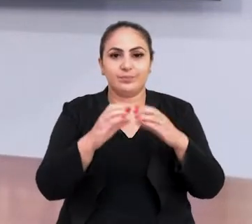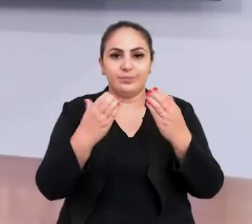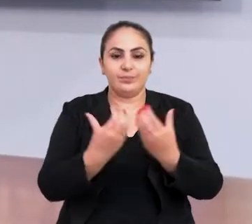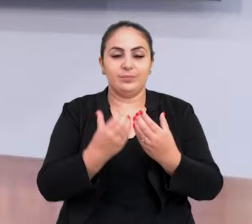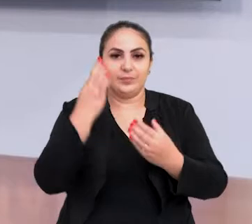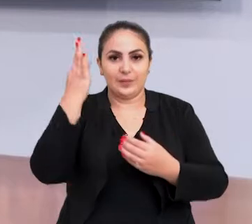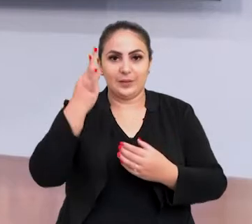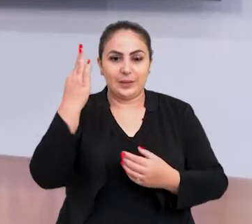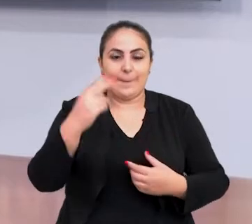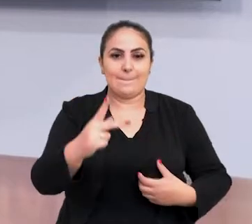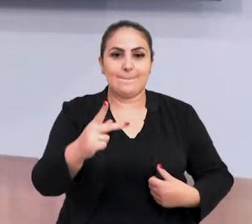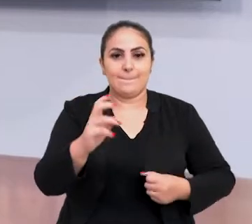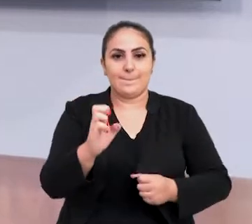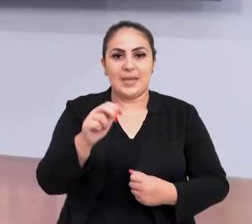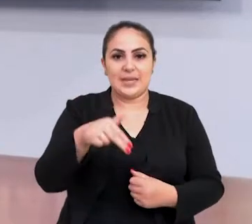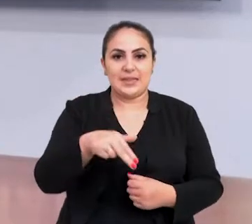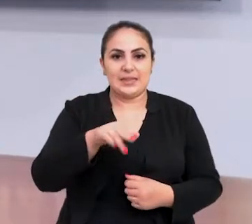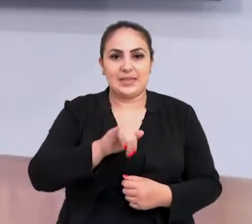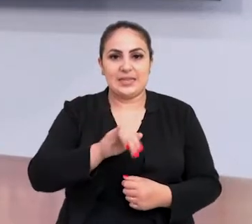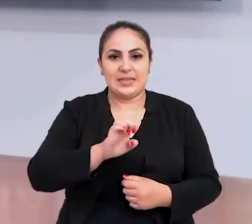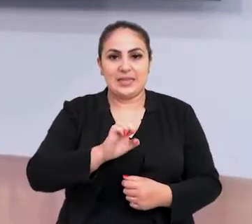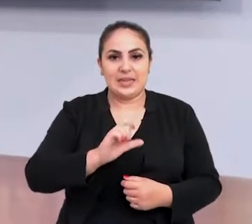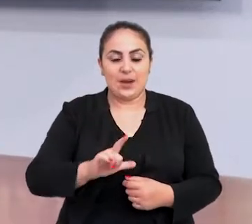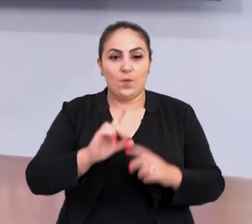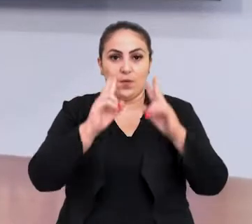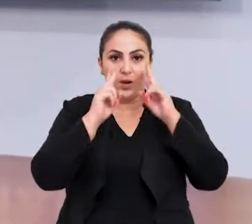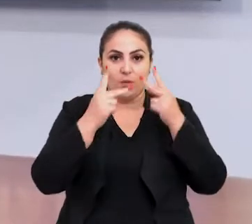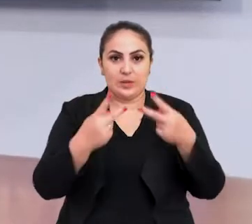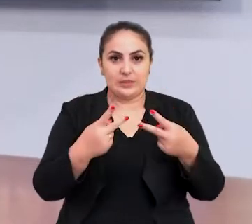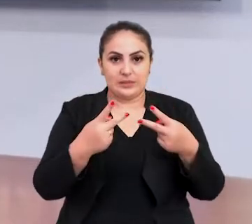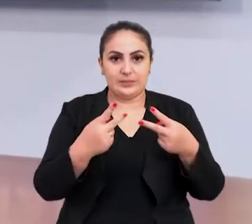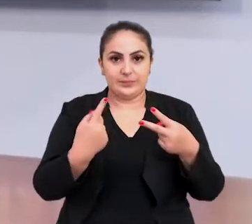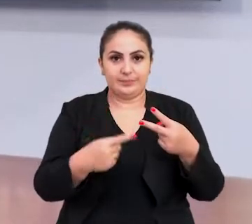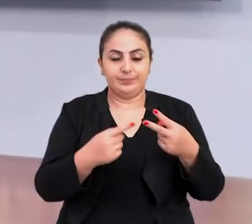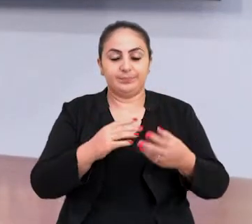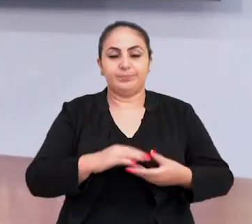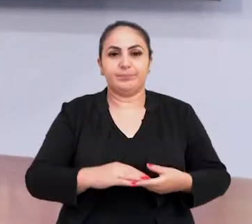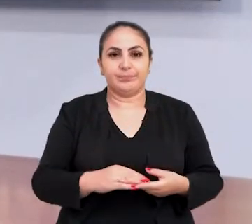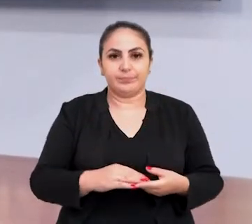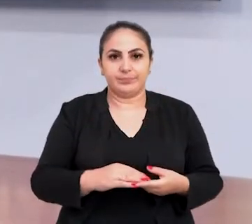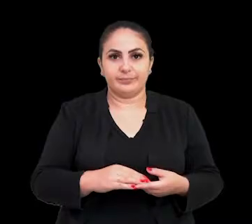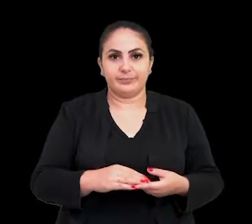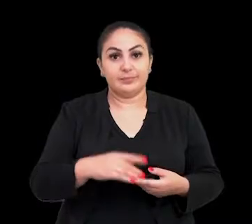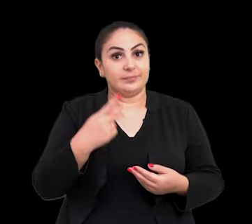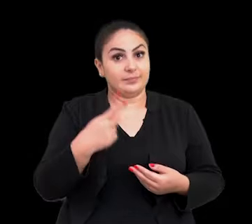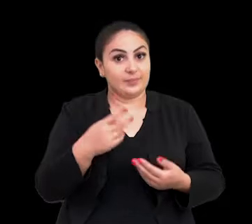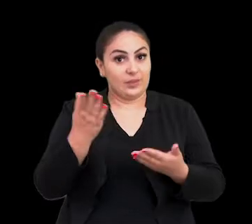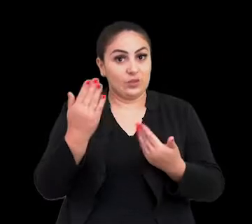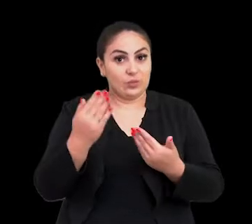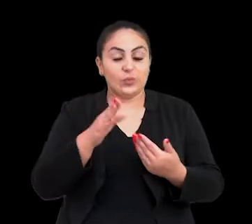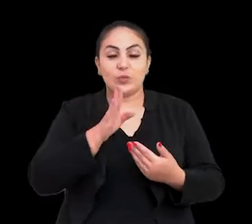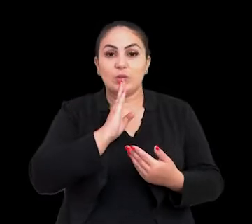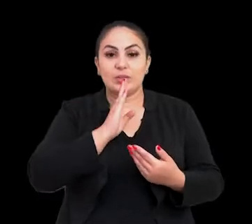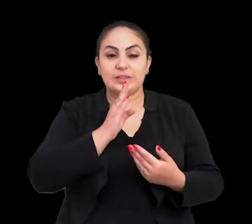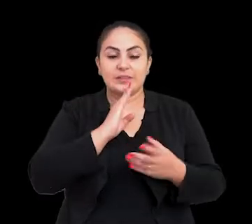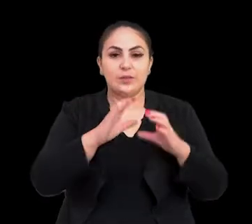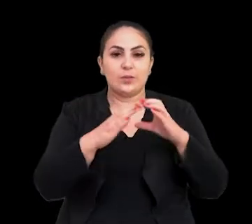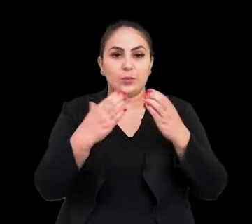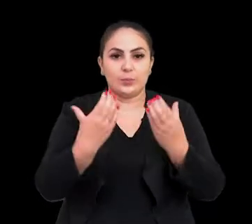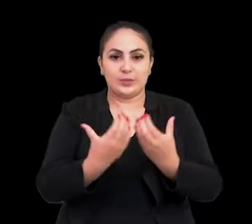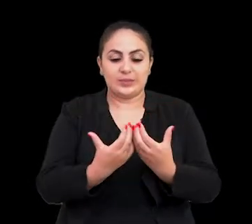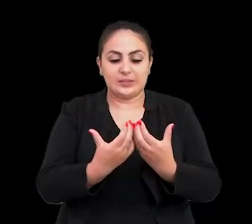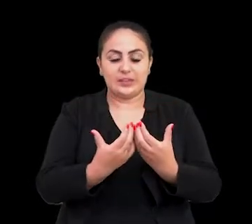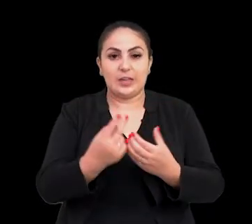pela comunidade terapêutica Peniel foi reconhecido no Parlamento Municipal. Este jovem conheceu